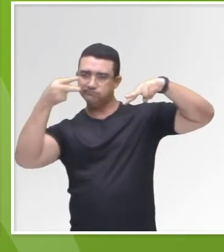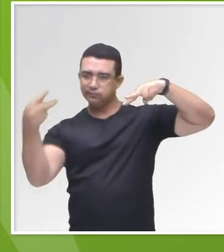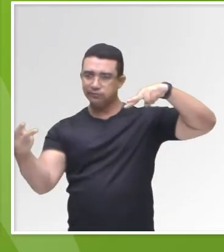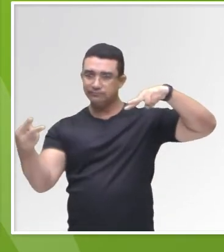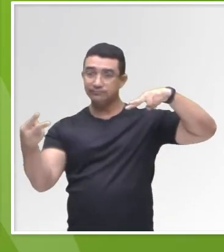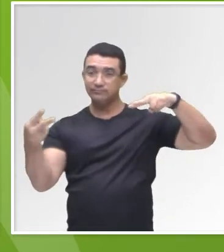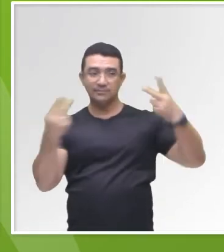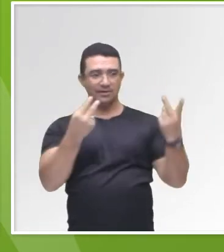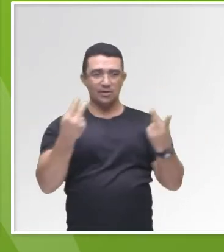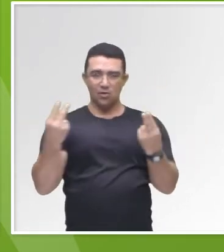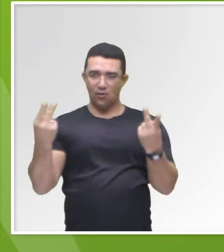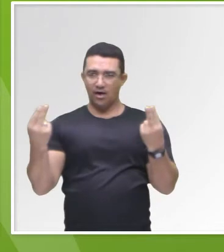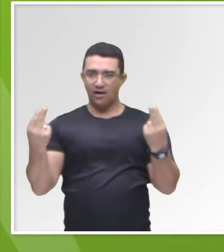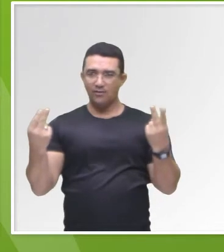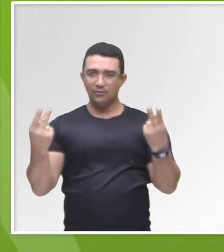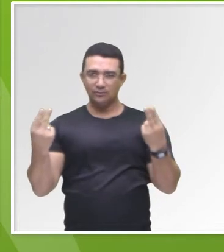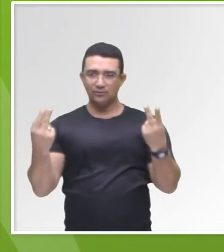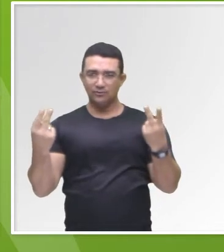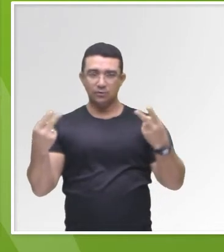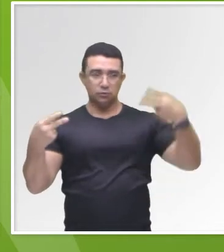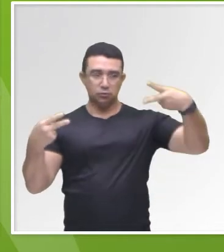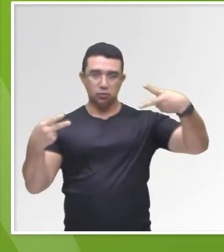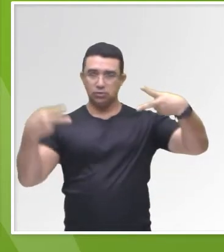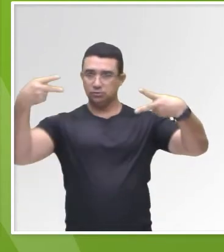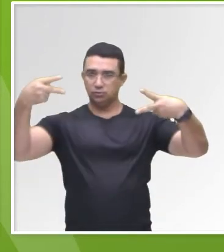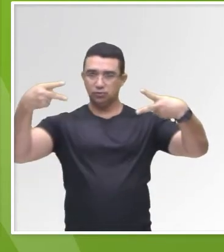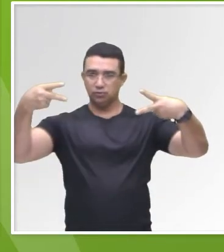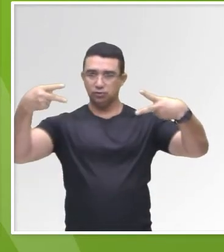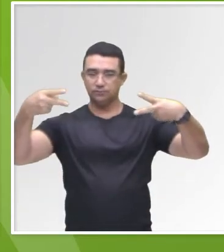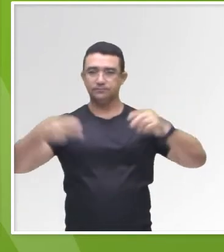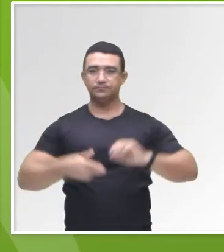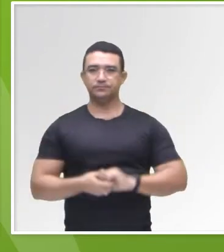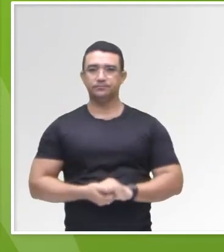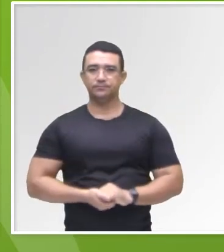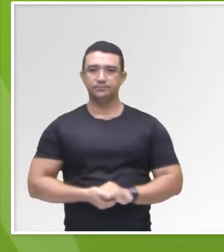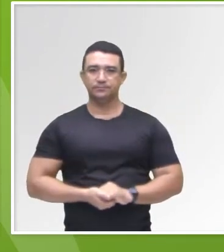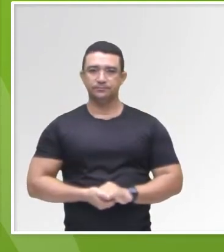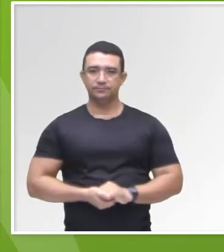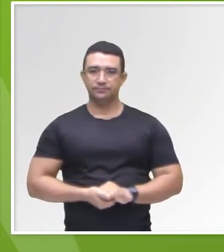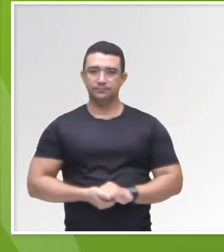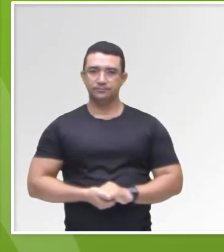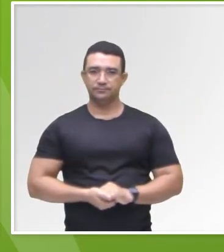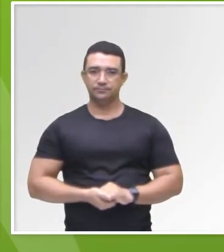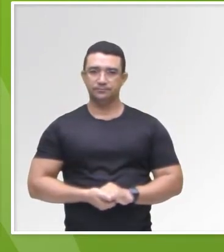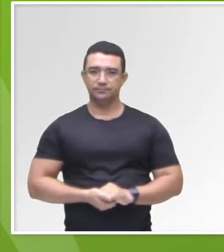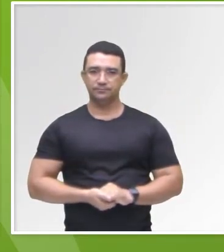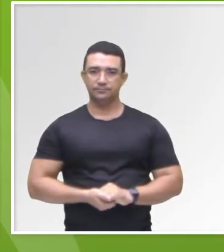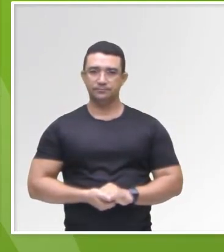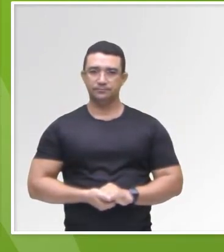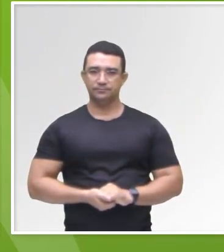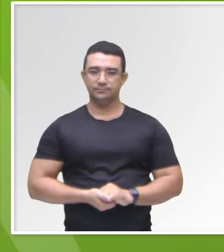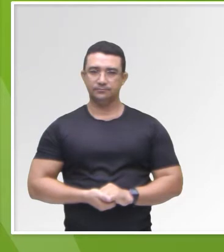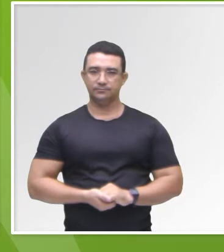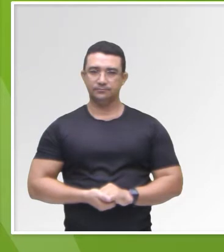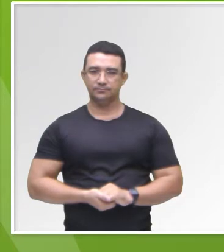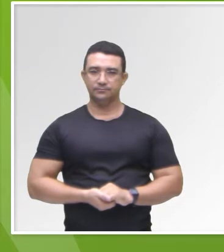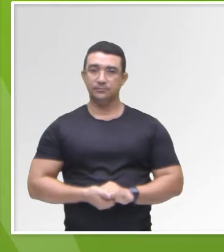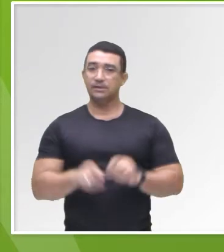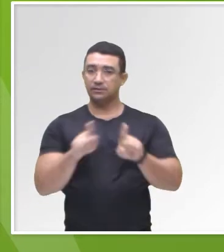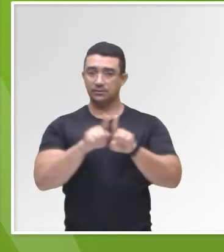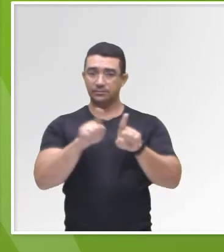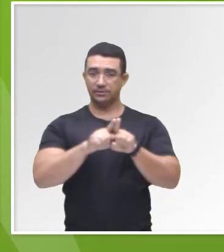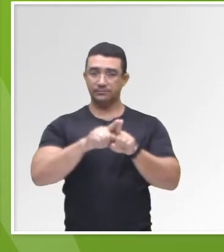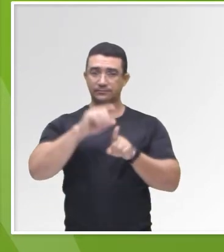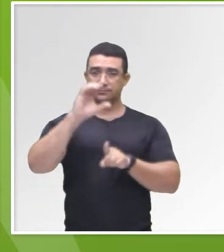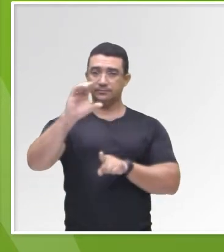dividida em duas. Então, a gente tem aí a duplicação do DNA e os centríolos